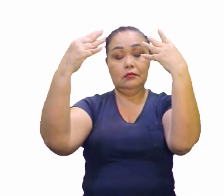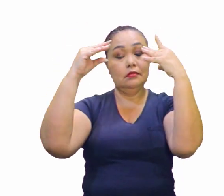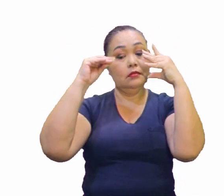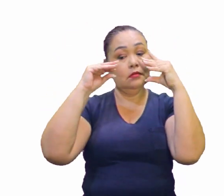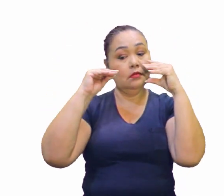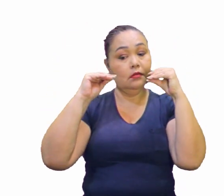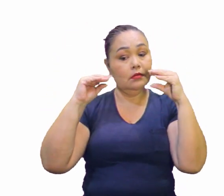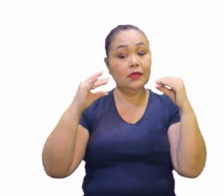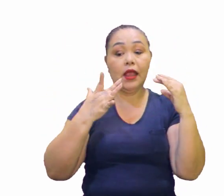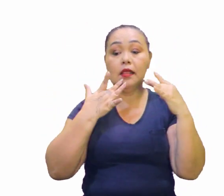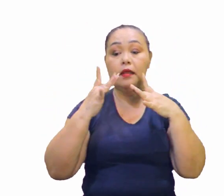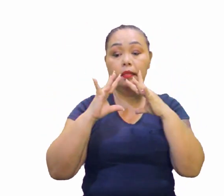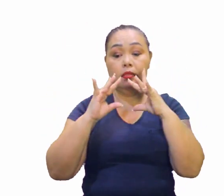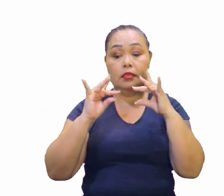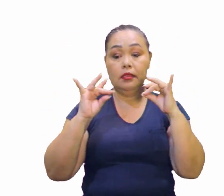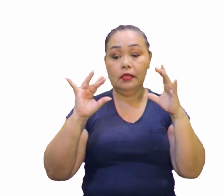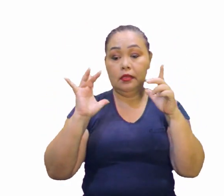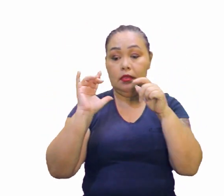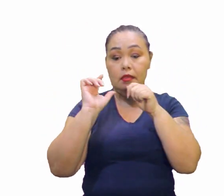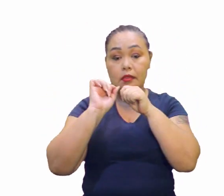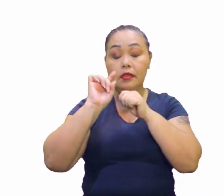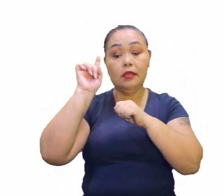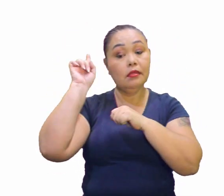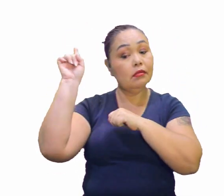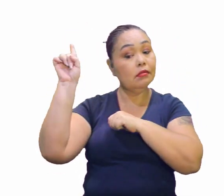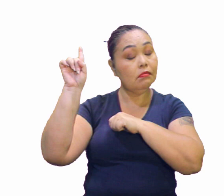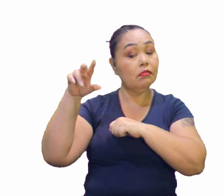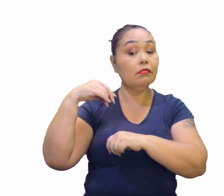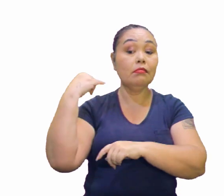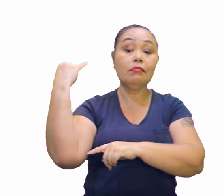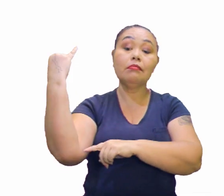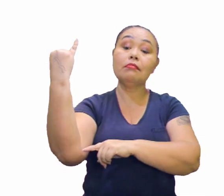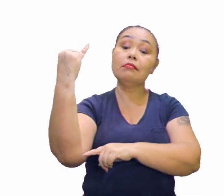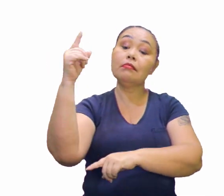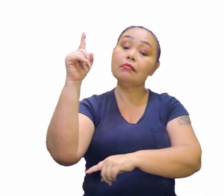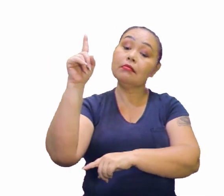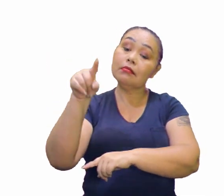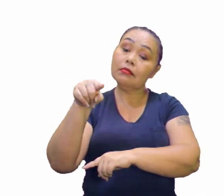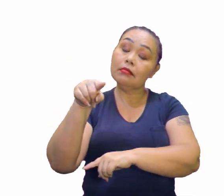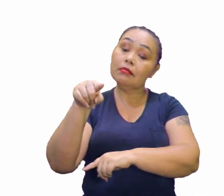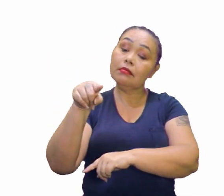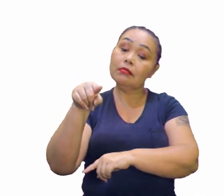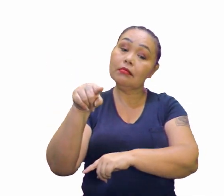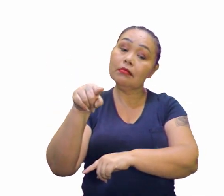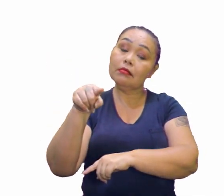úmida, ela é importante, ela é